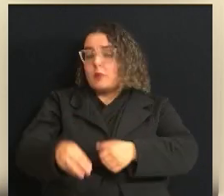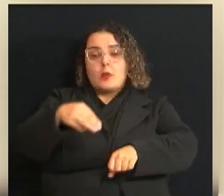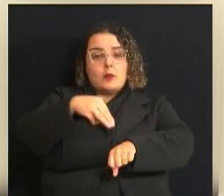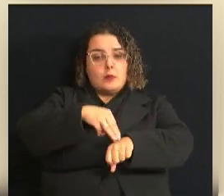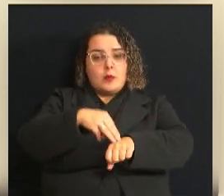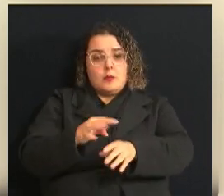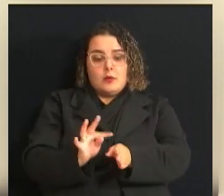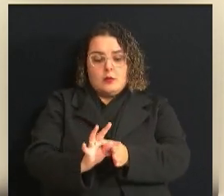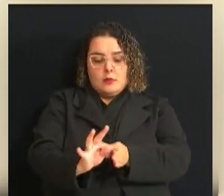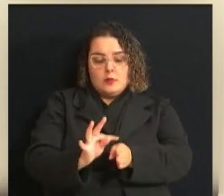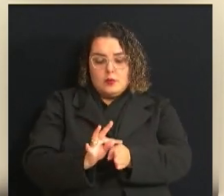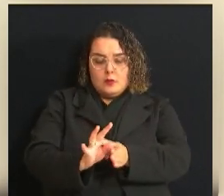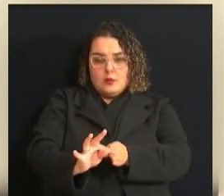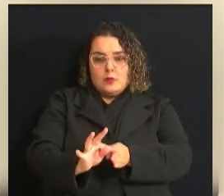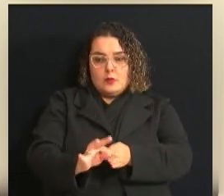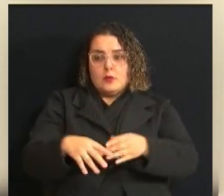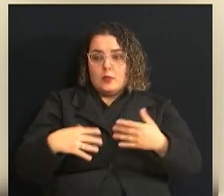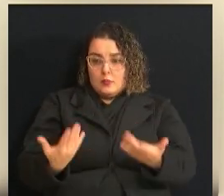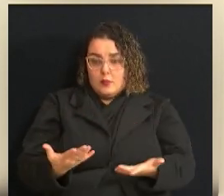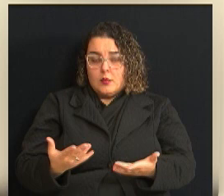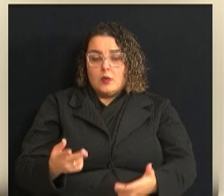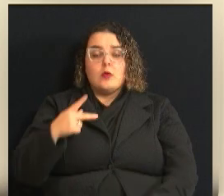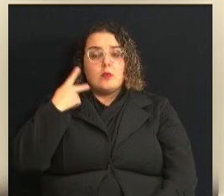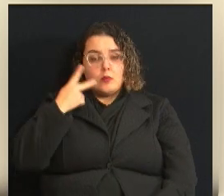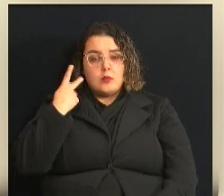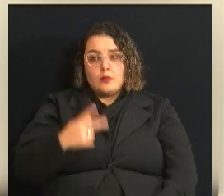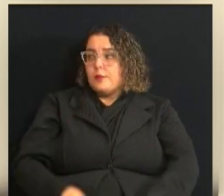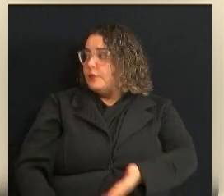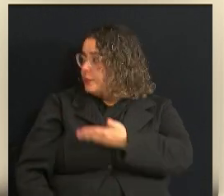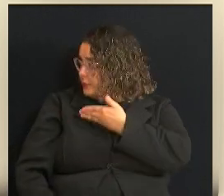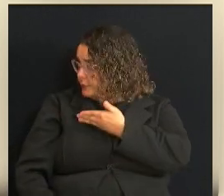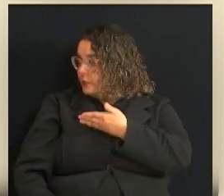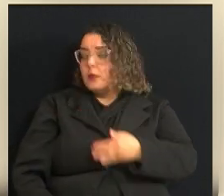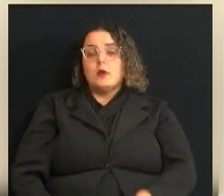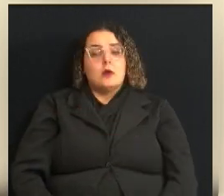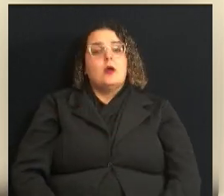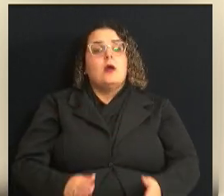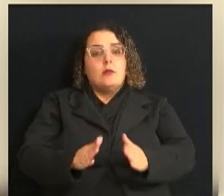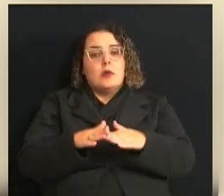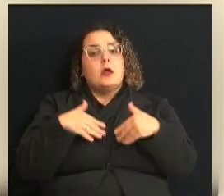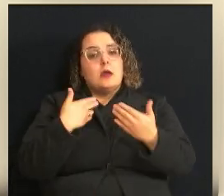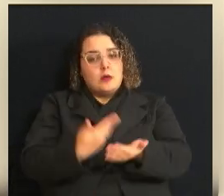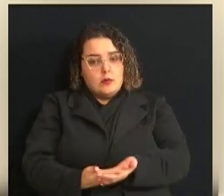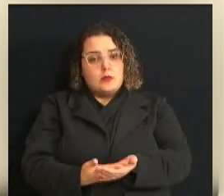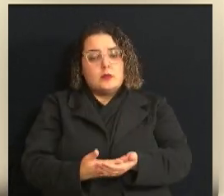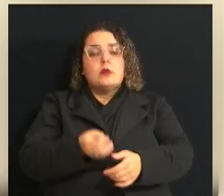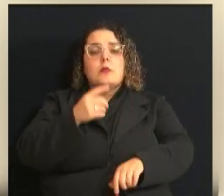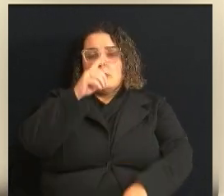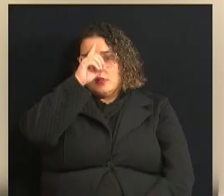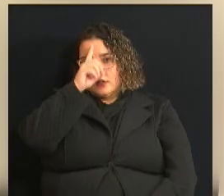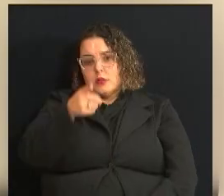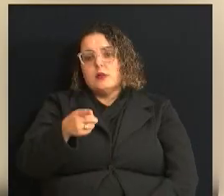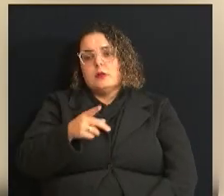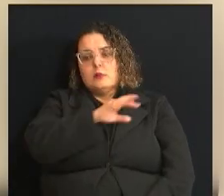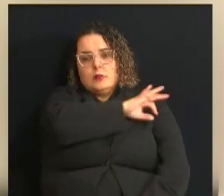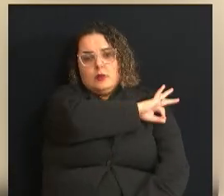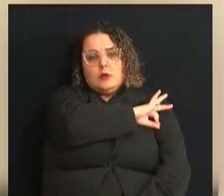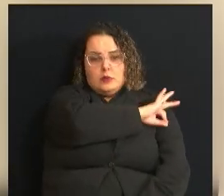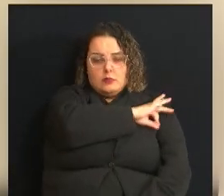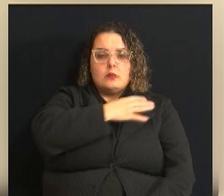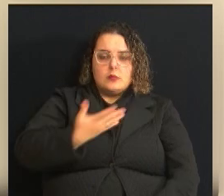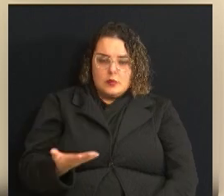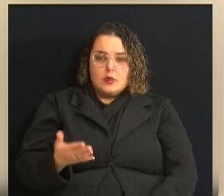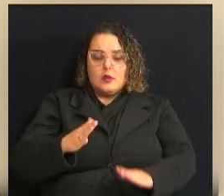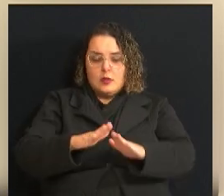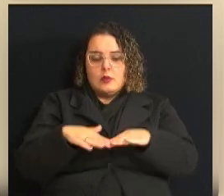Conselho Tutelar. De acordo com o parlamentar Guida Calisto, requerimentos vão ser enviados para a Prefeitura. Com os requerimentos,